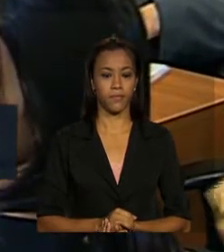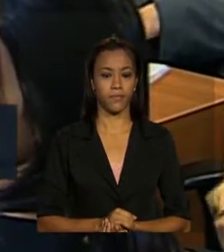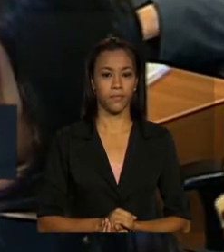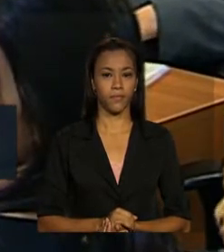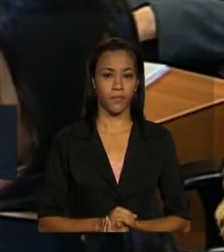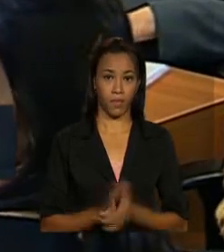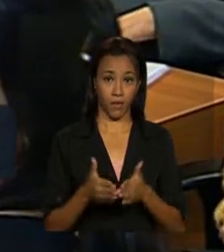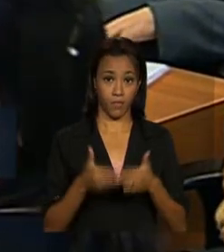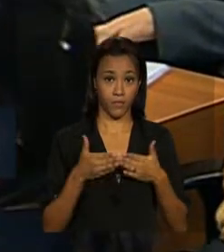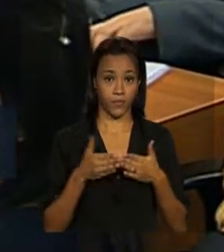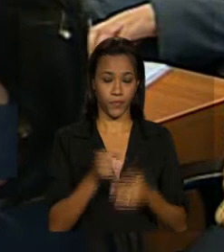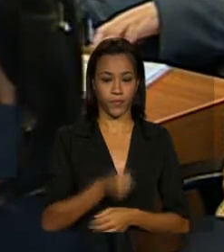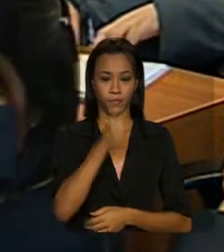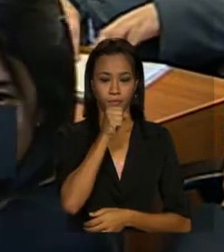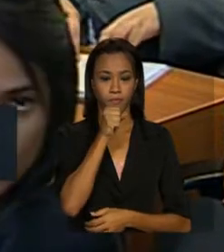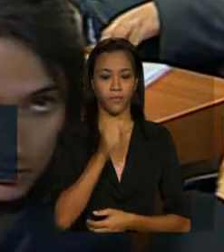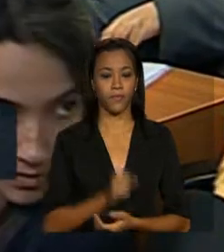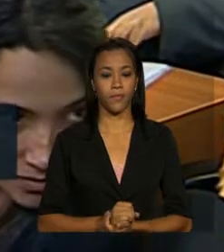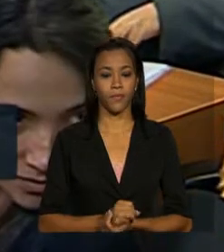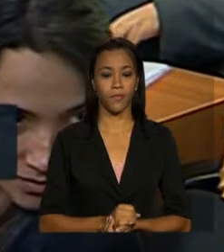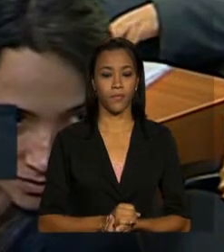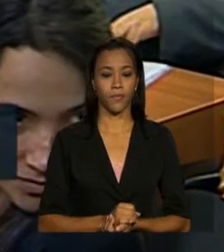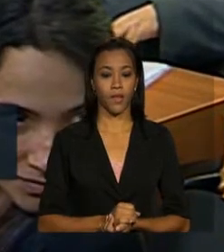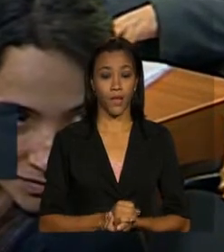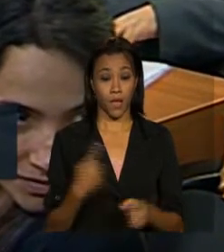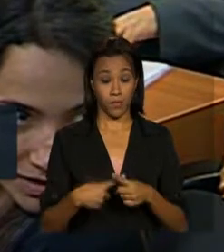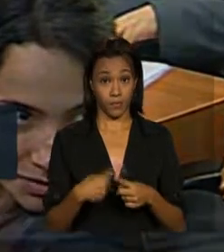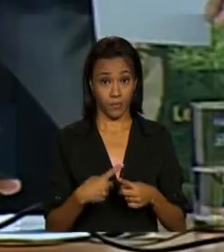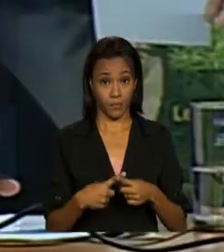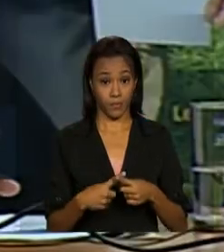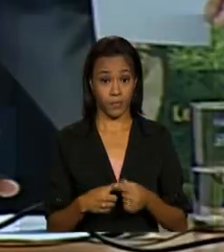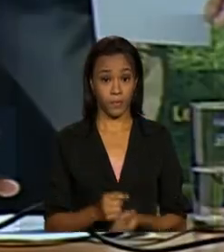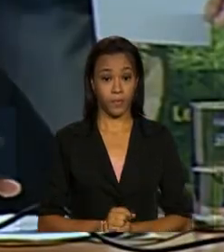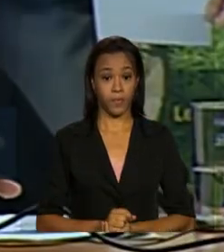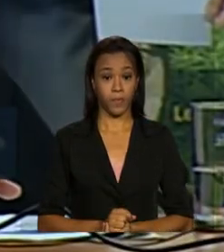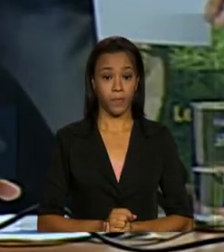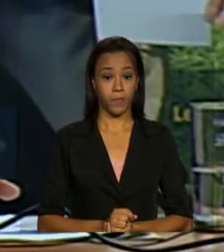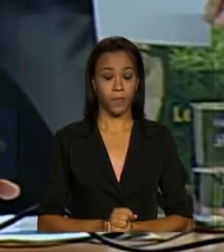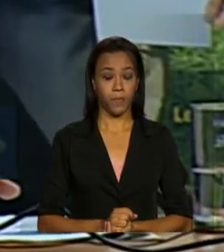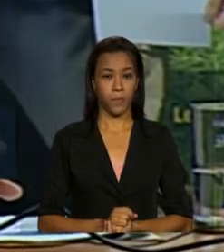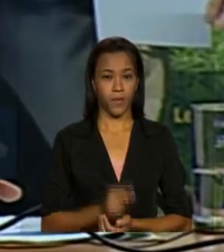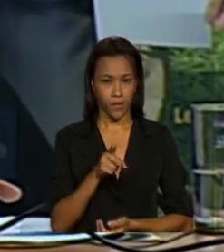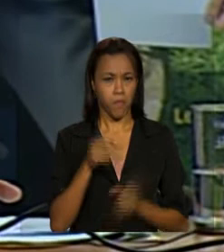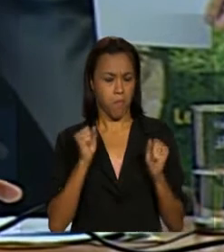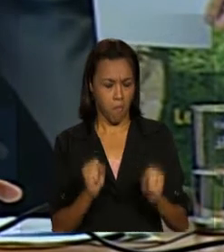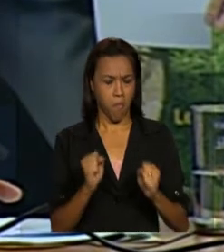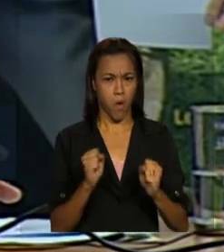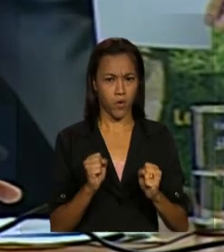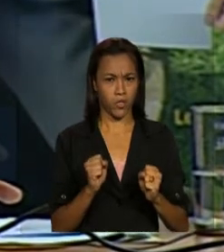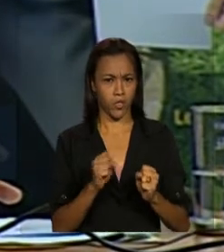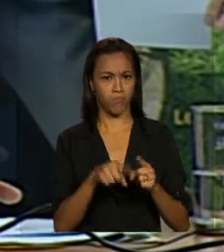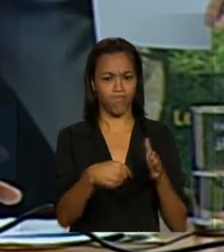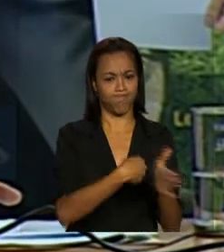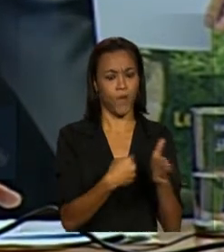Joana, por favor, no microfone. Sabe por quê? É porque também daí fica transcrito lá. E ele pode ali